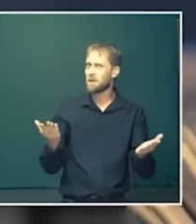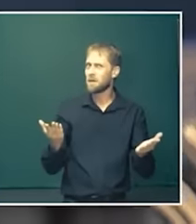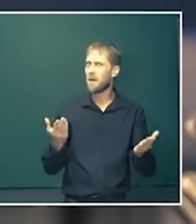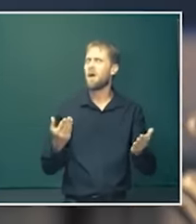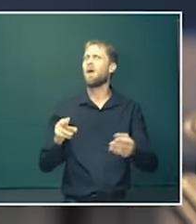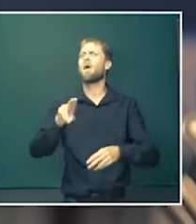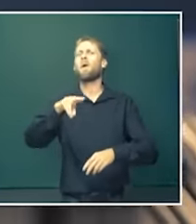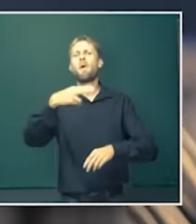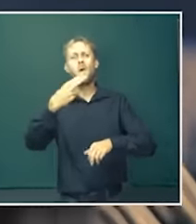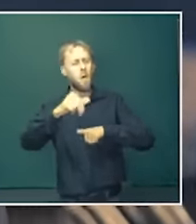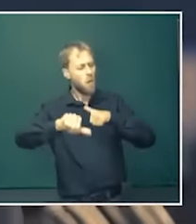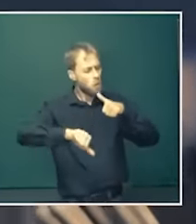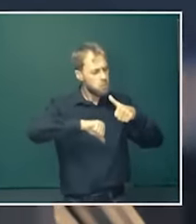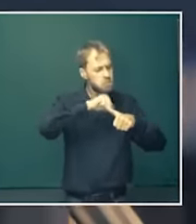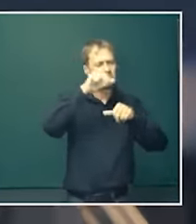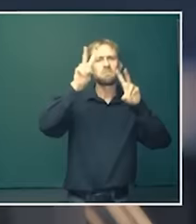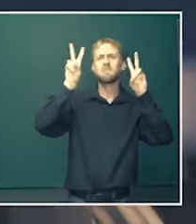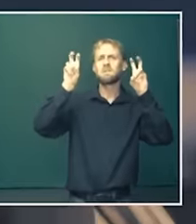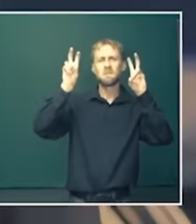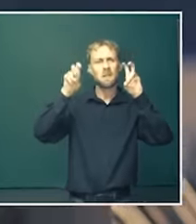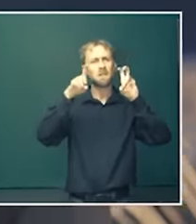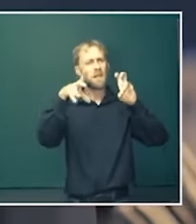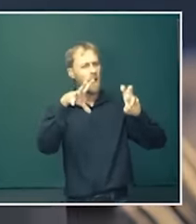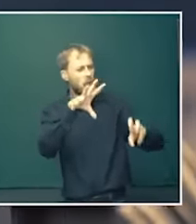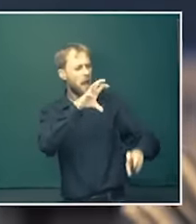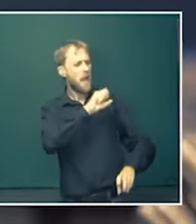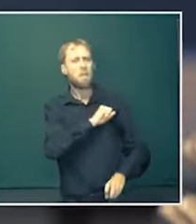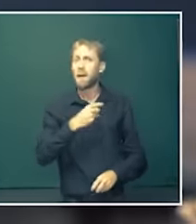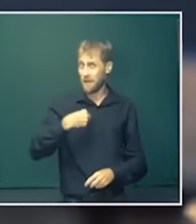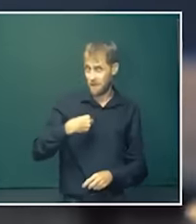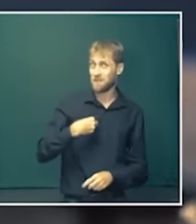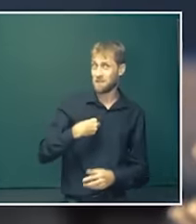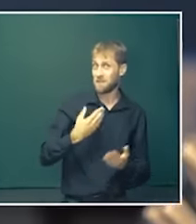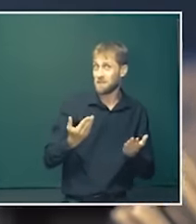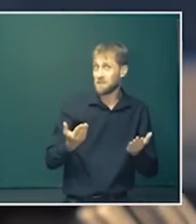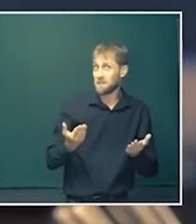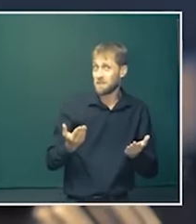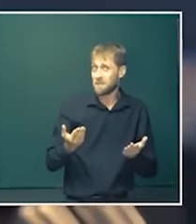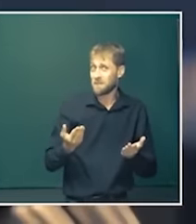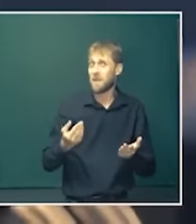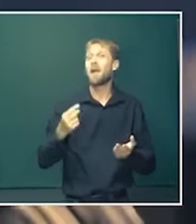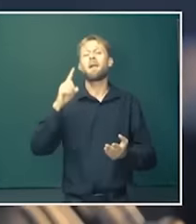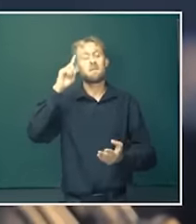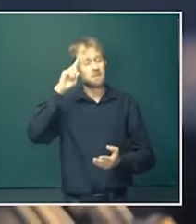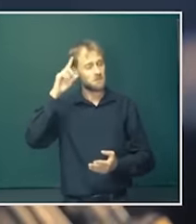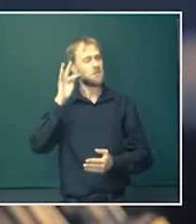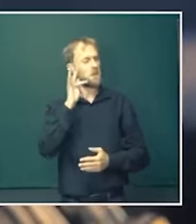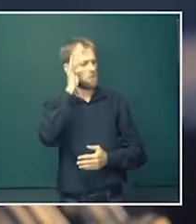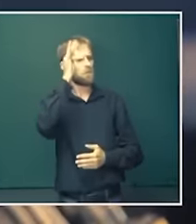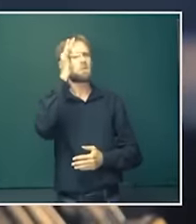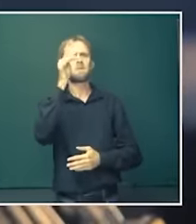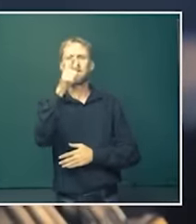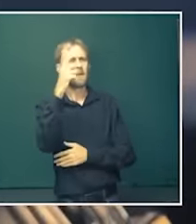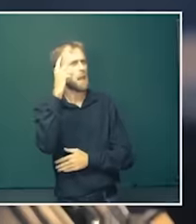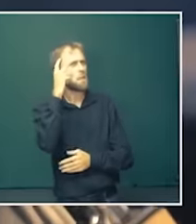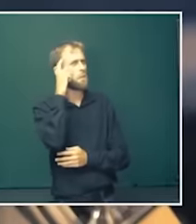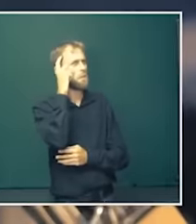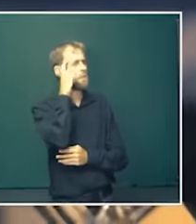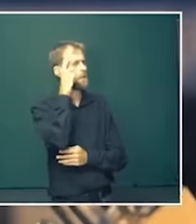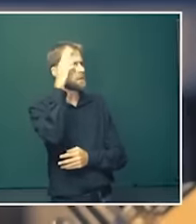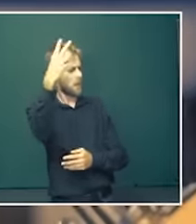mudaria totalmente seus conceitos e me amaria. Quem sabe um dia você pense diferente,